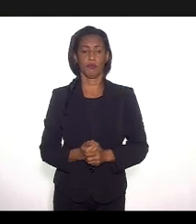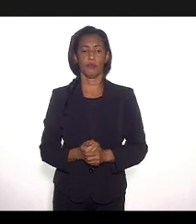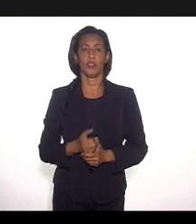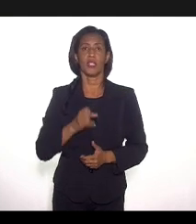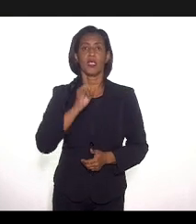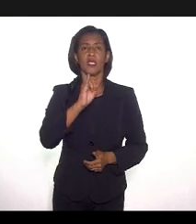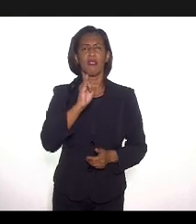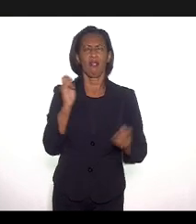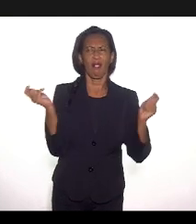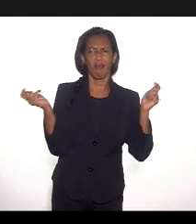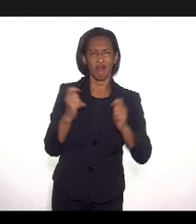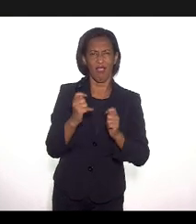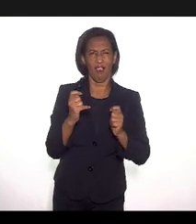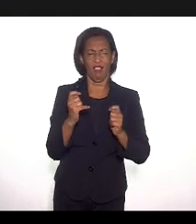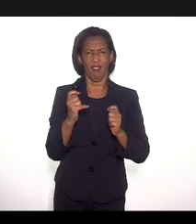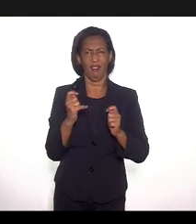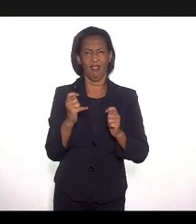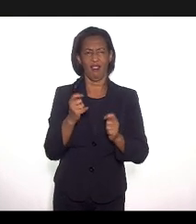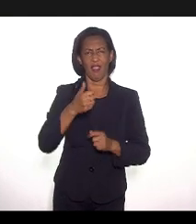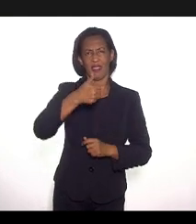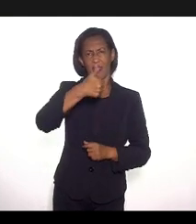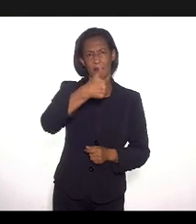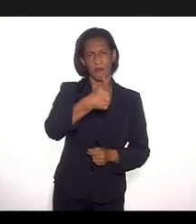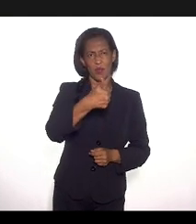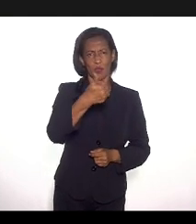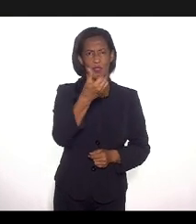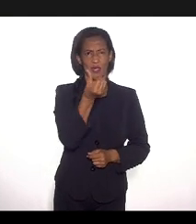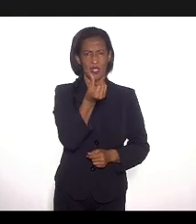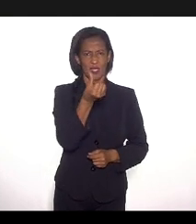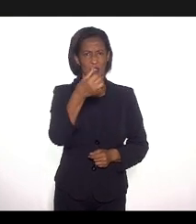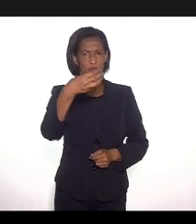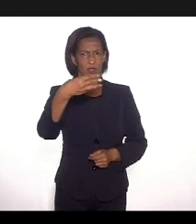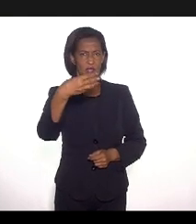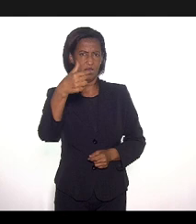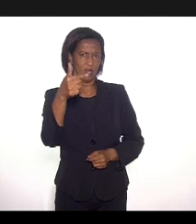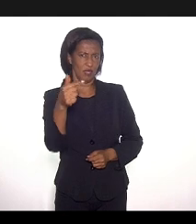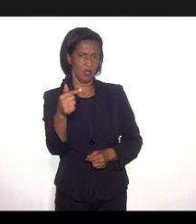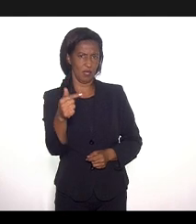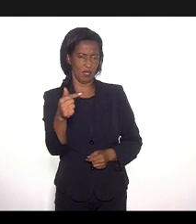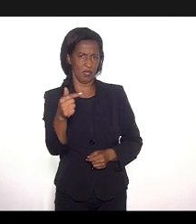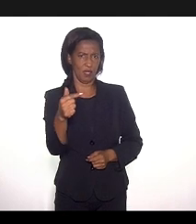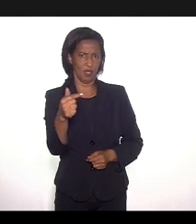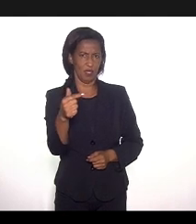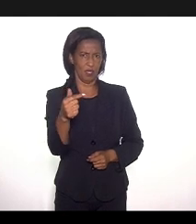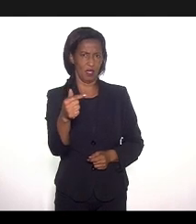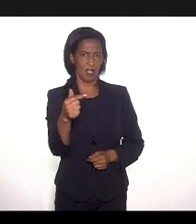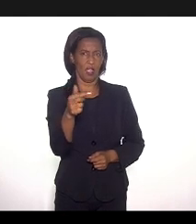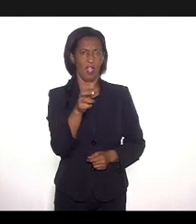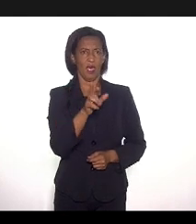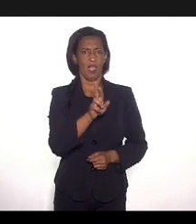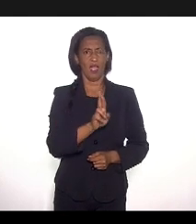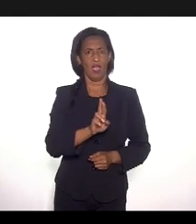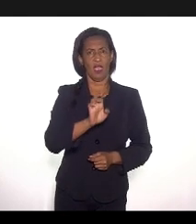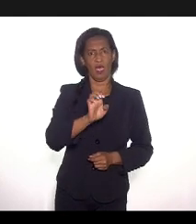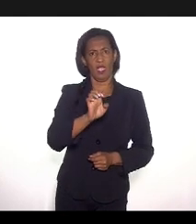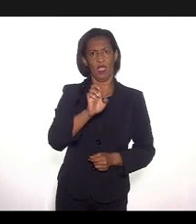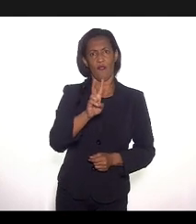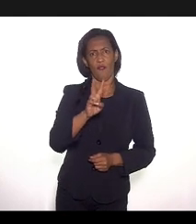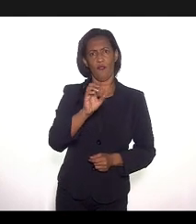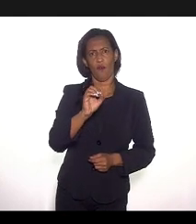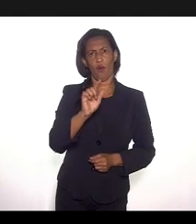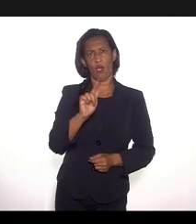era possível introduzir na 1637 a revogação da